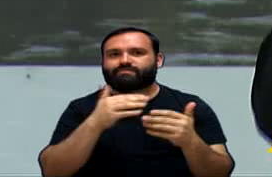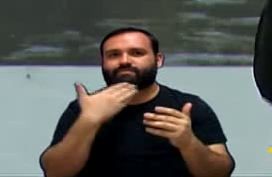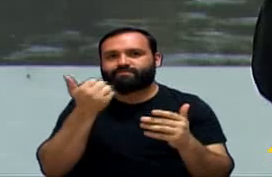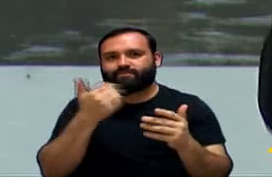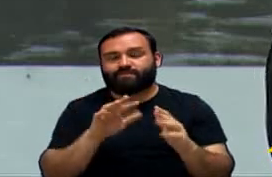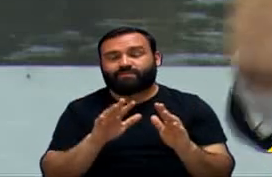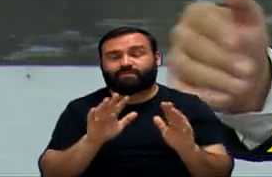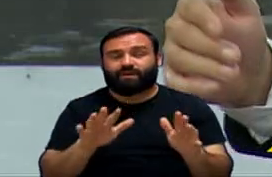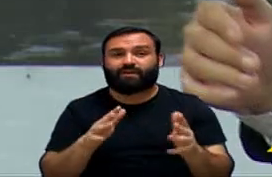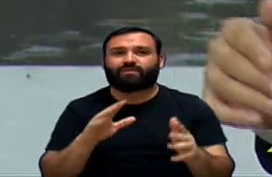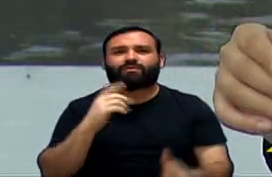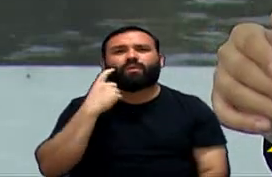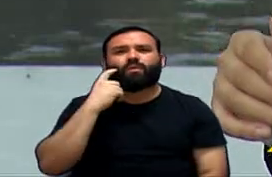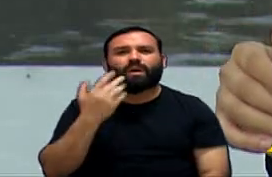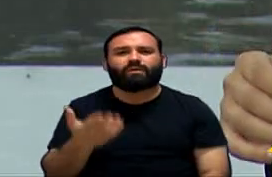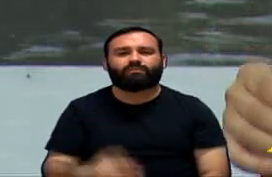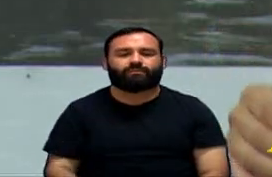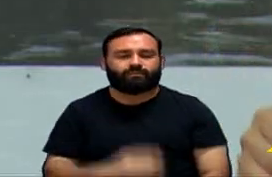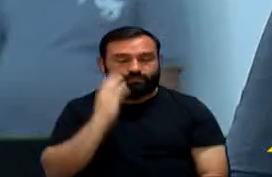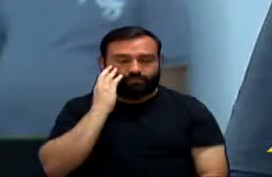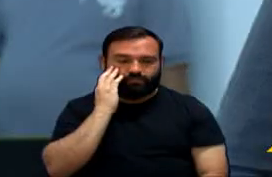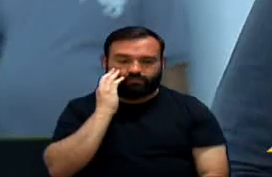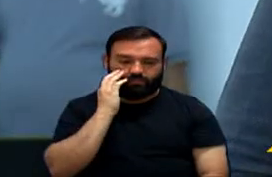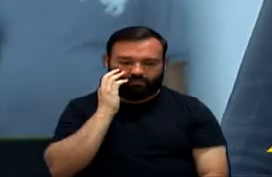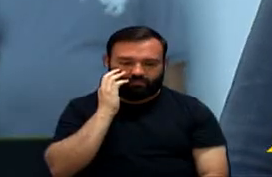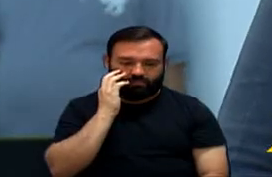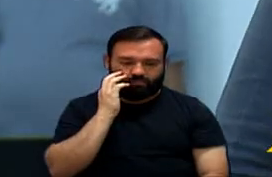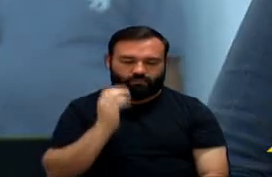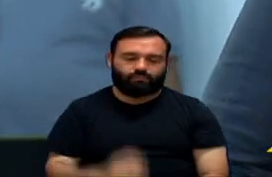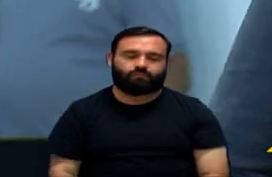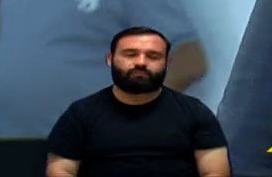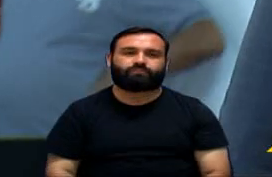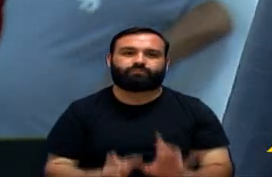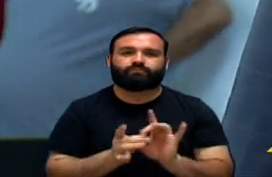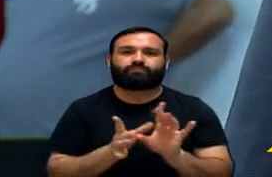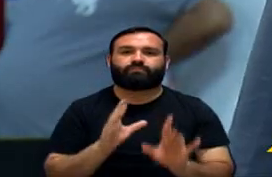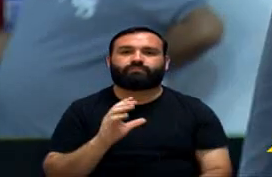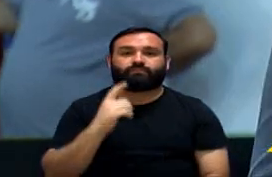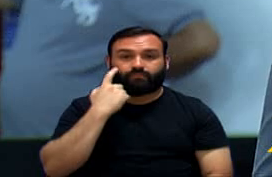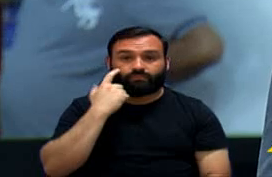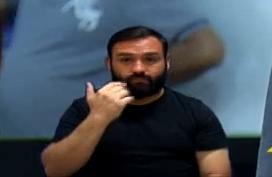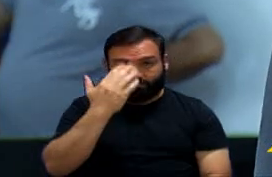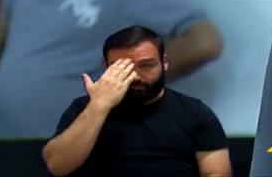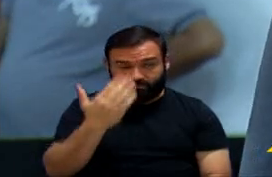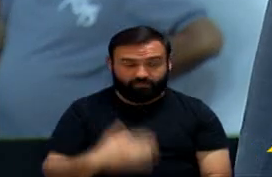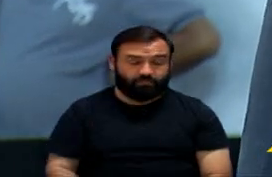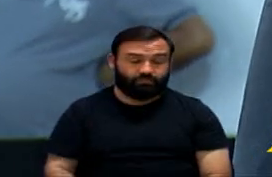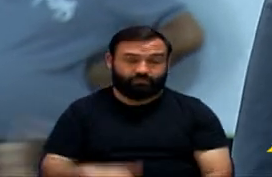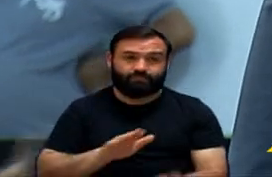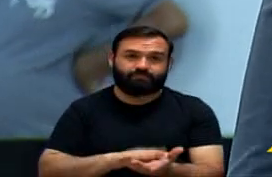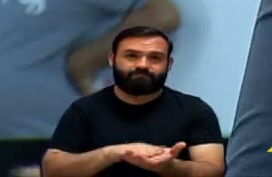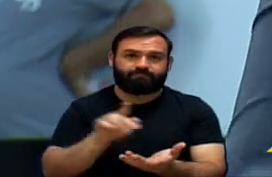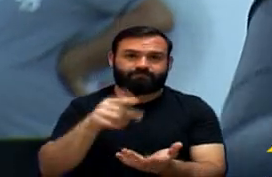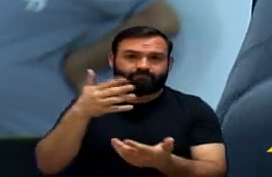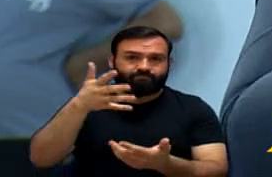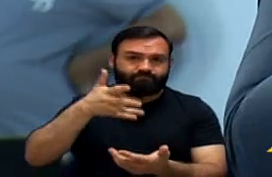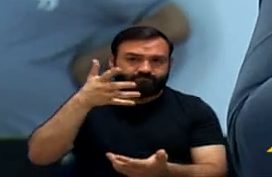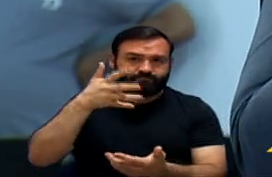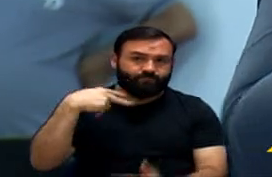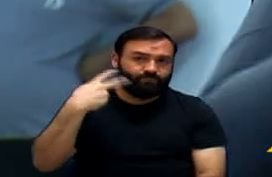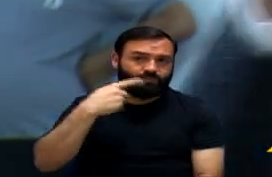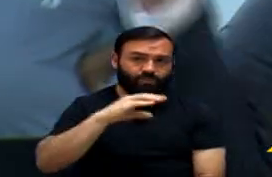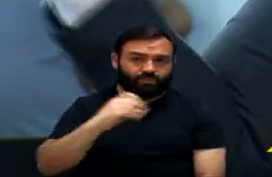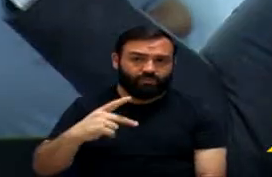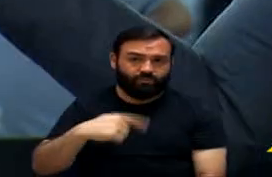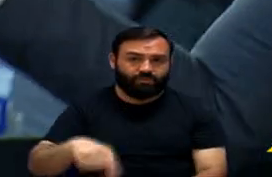mas é o Caio por favor Presidente está aberto o microfone do obrigado senhor presidente Parabéns pela sua colocação Vereador